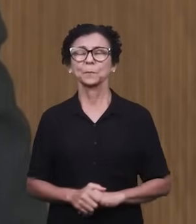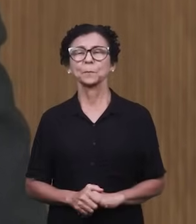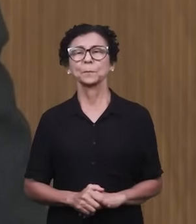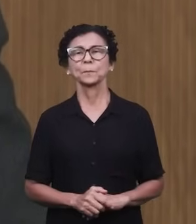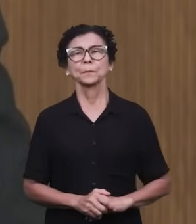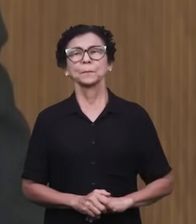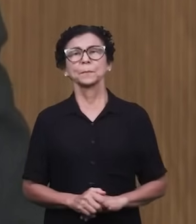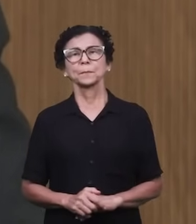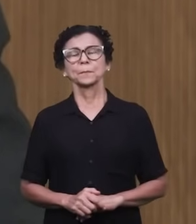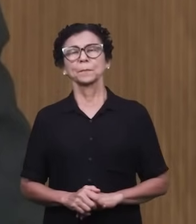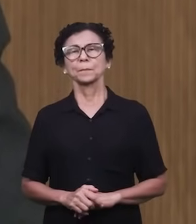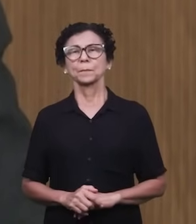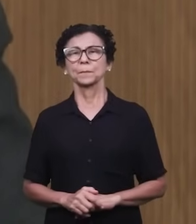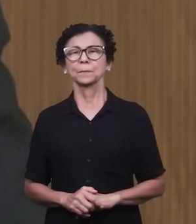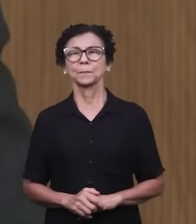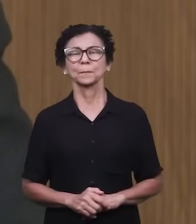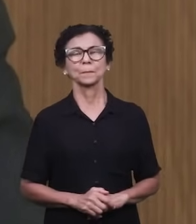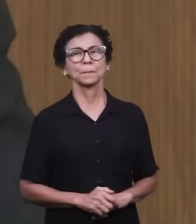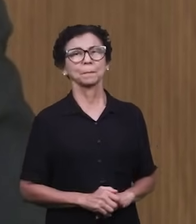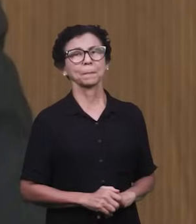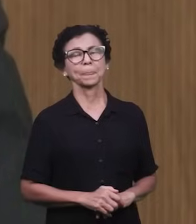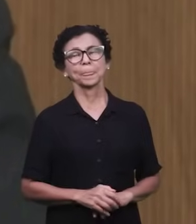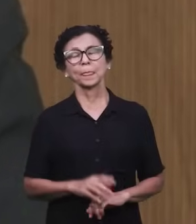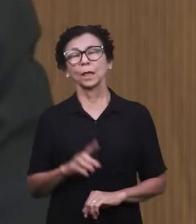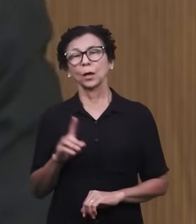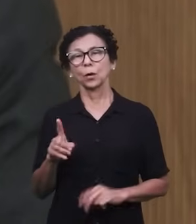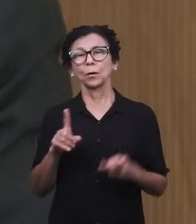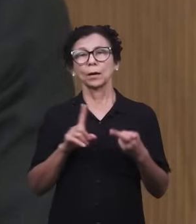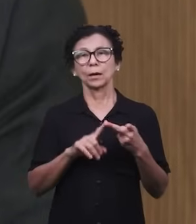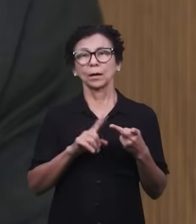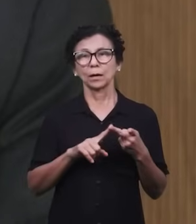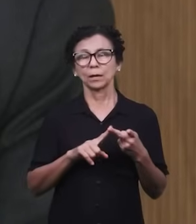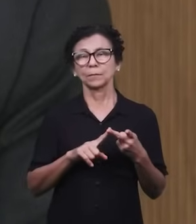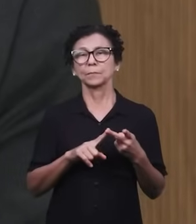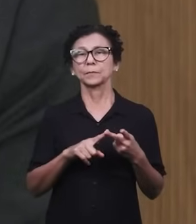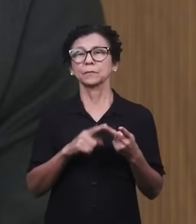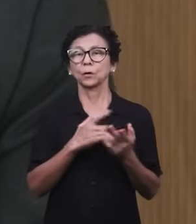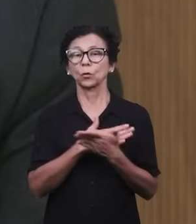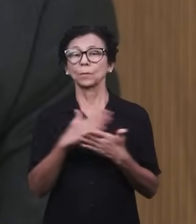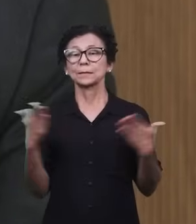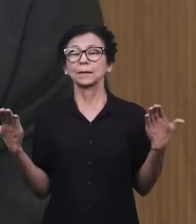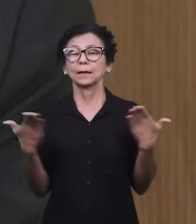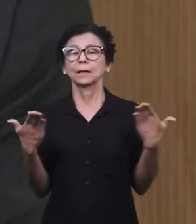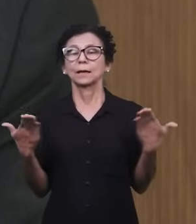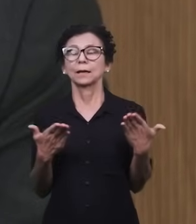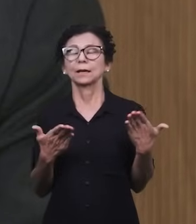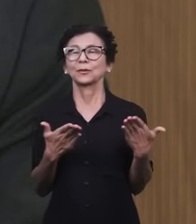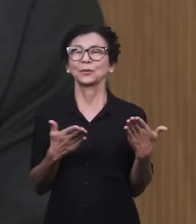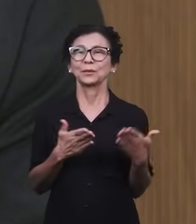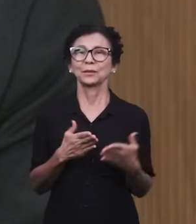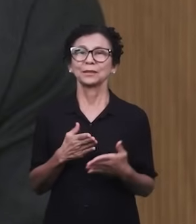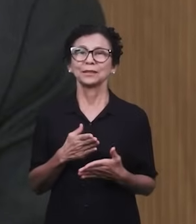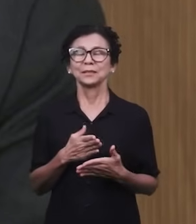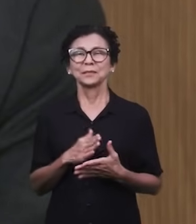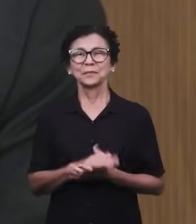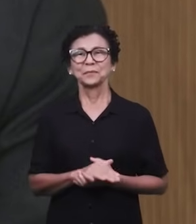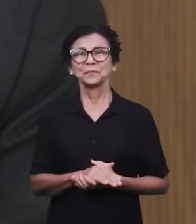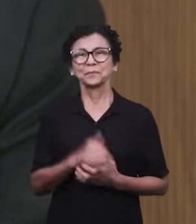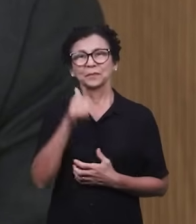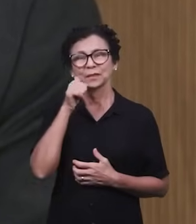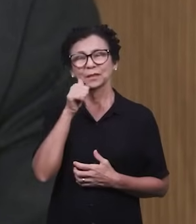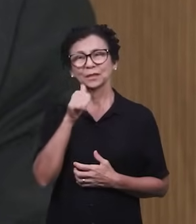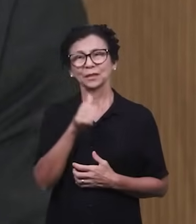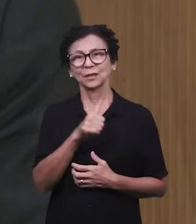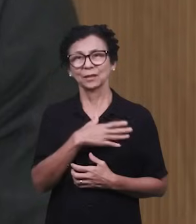e persistência, não. Tem que treinar muito para não só tocar. Eu aprendi a tocar na igreja também. E